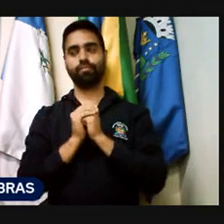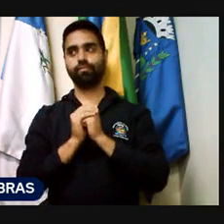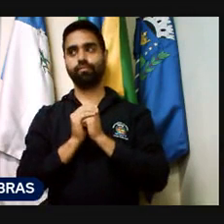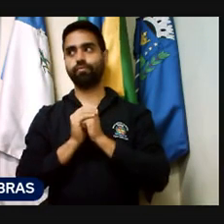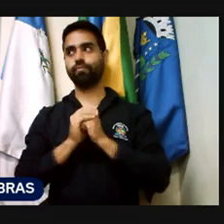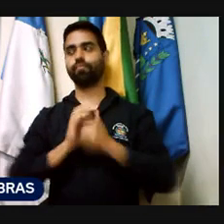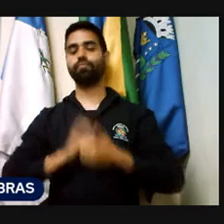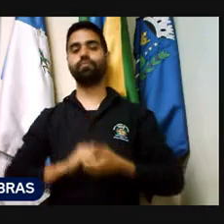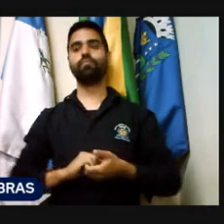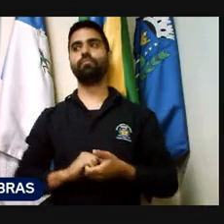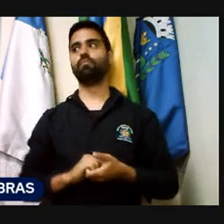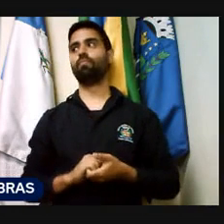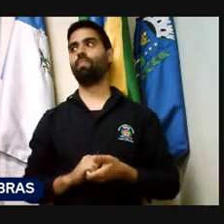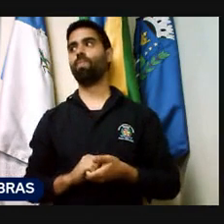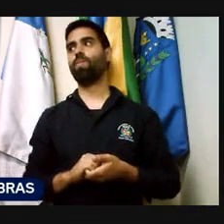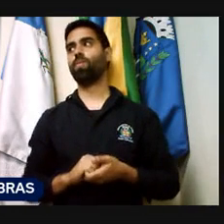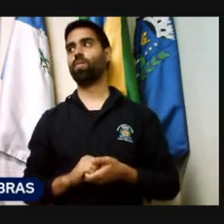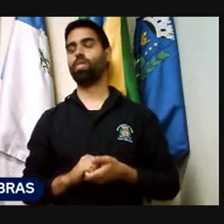mas